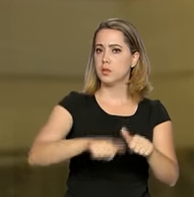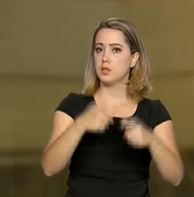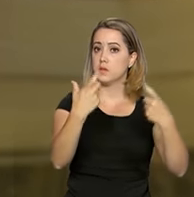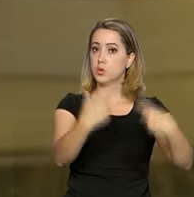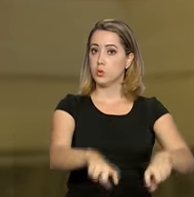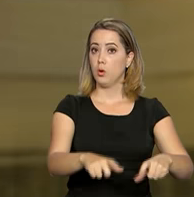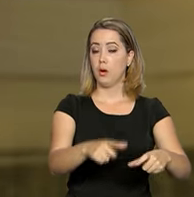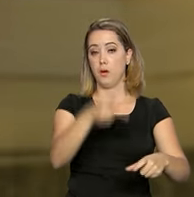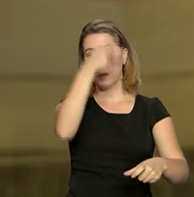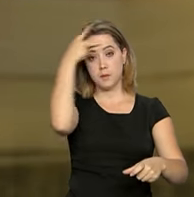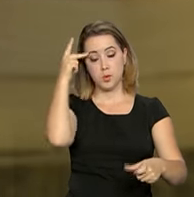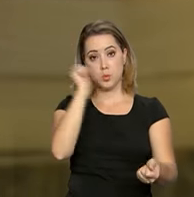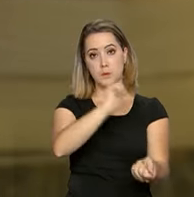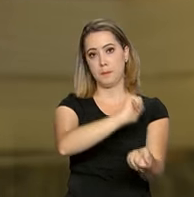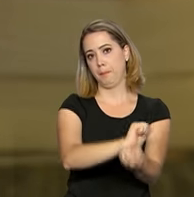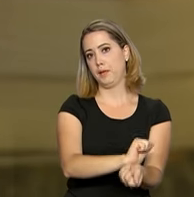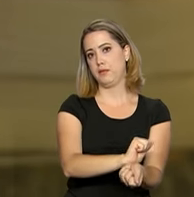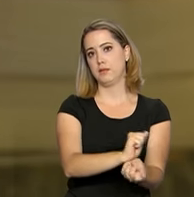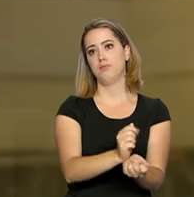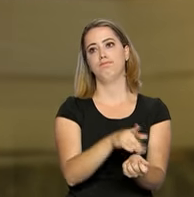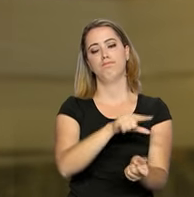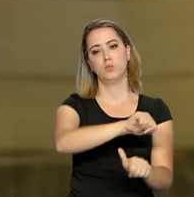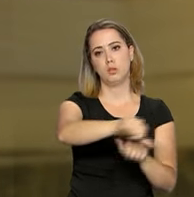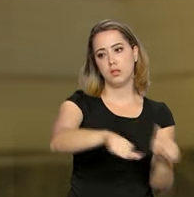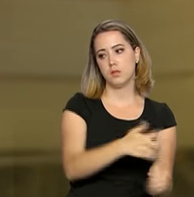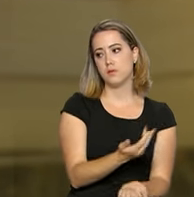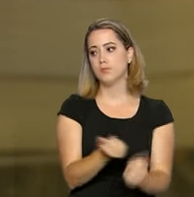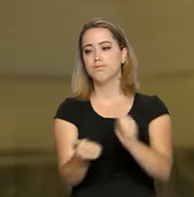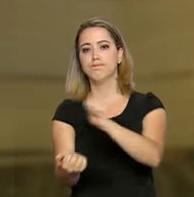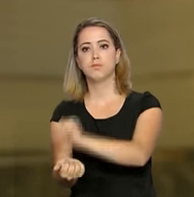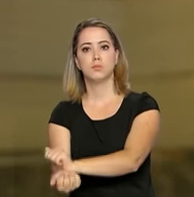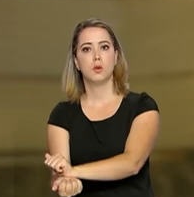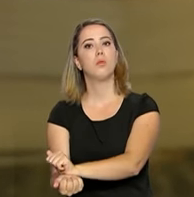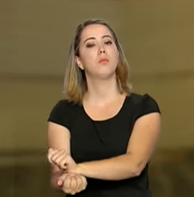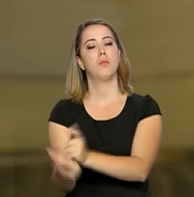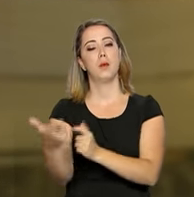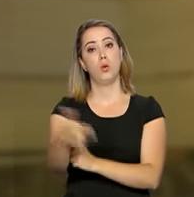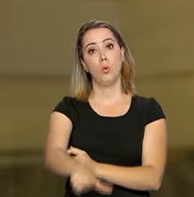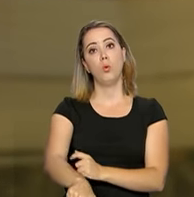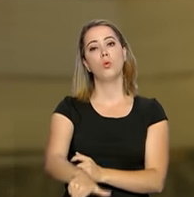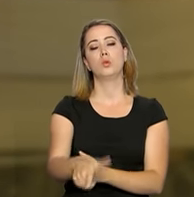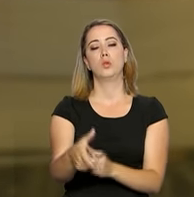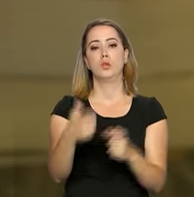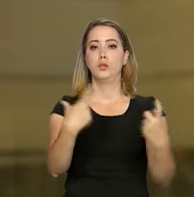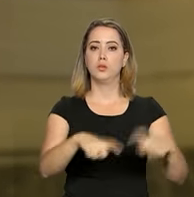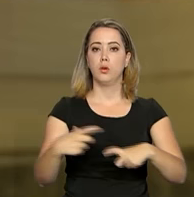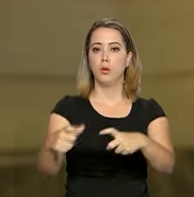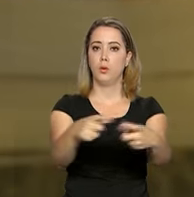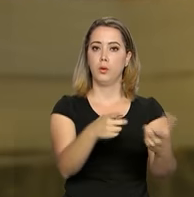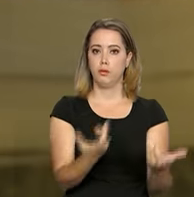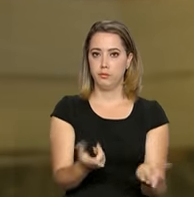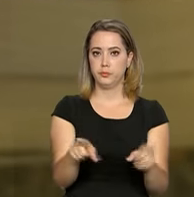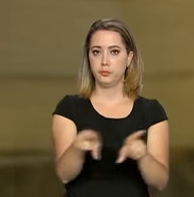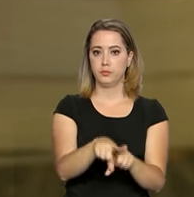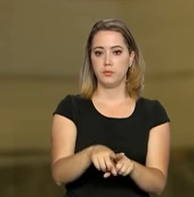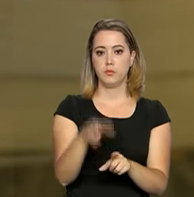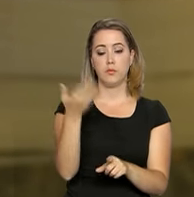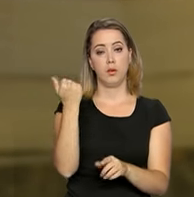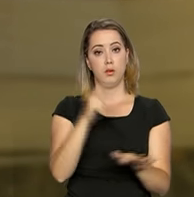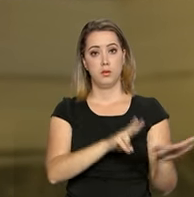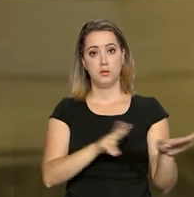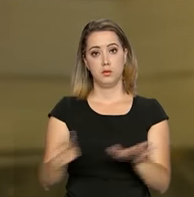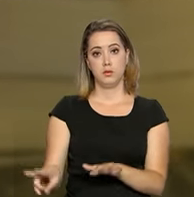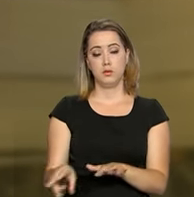do complexo penitenciário Anis Jobim para presídios federais na semana passada o fundo